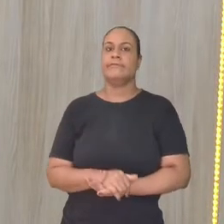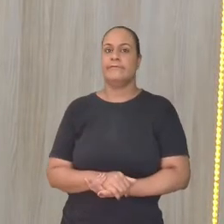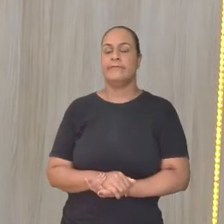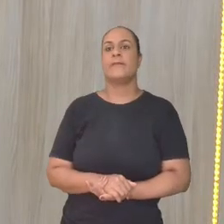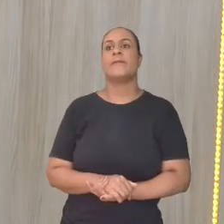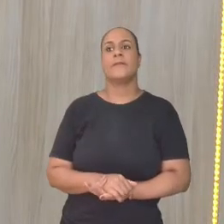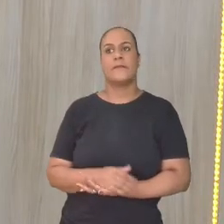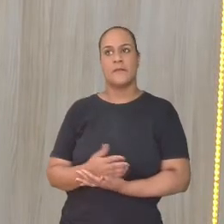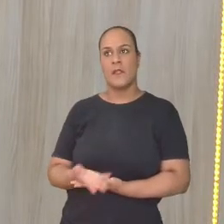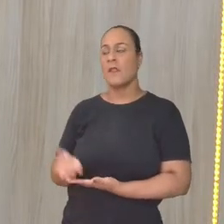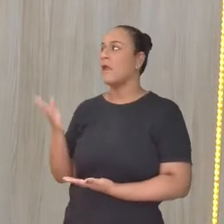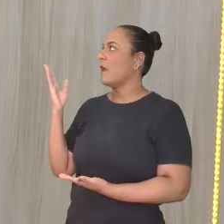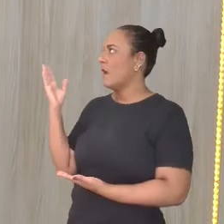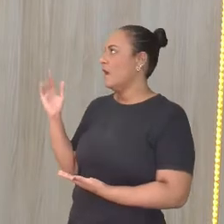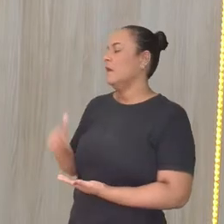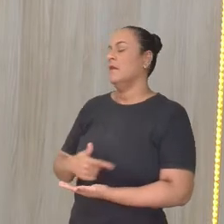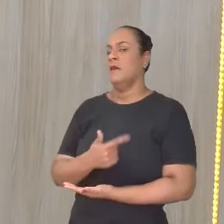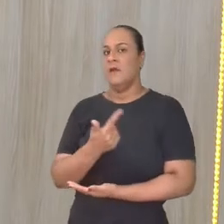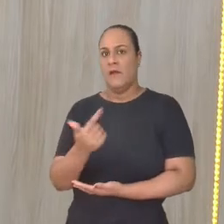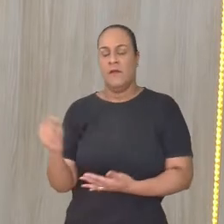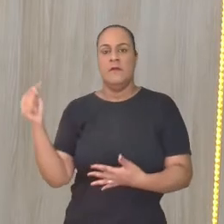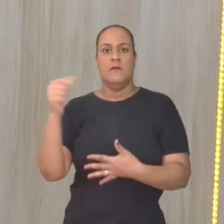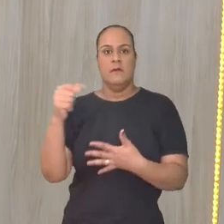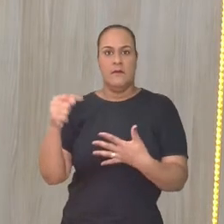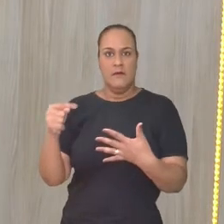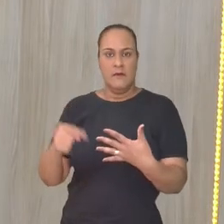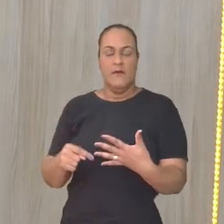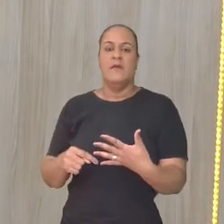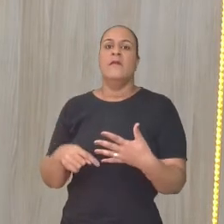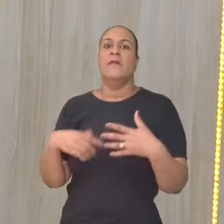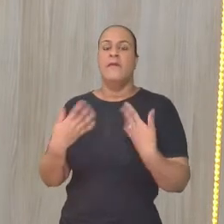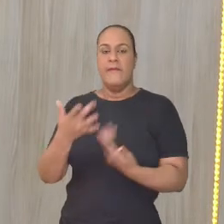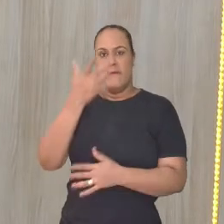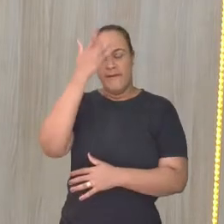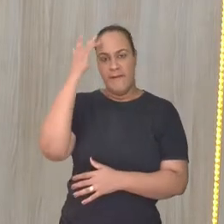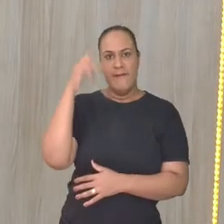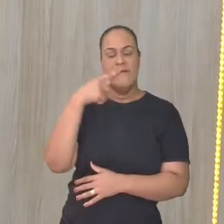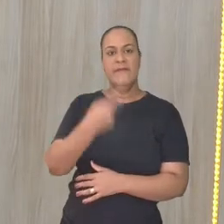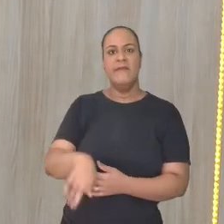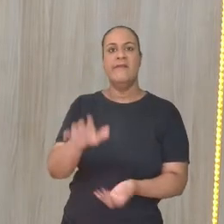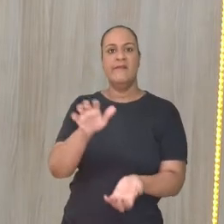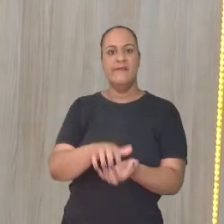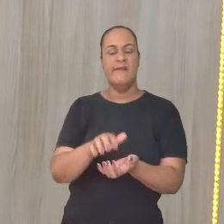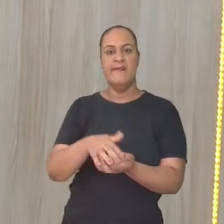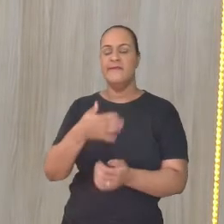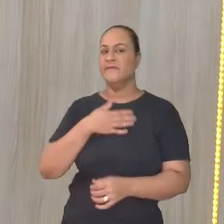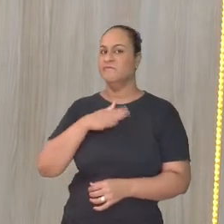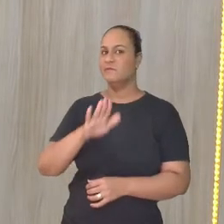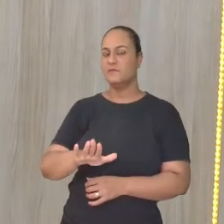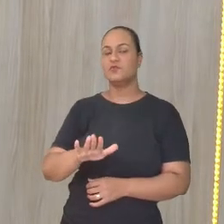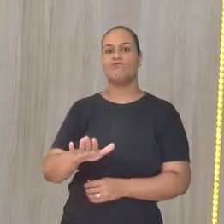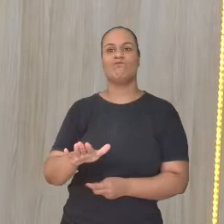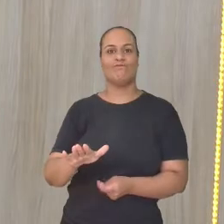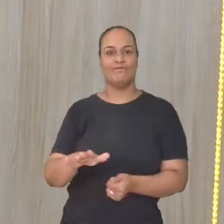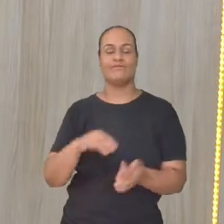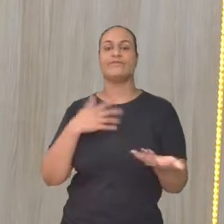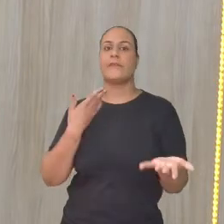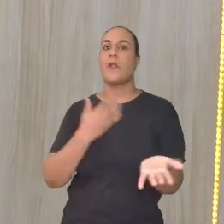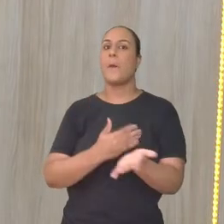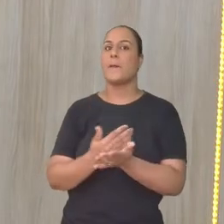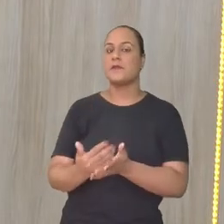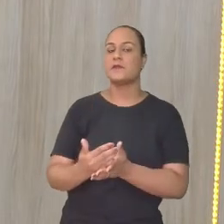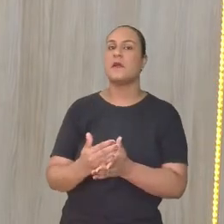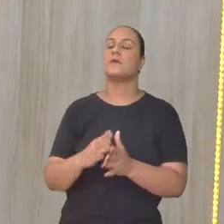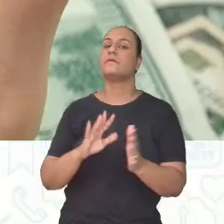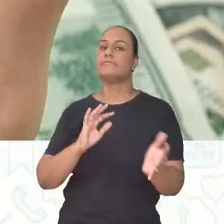e outras questões que a gente vai ver causou insatisfação do povo pernambucano, né? E aí começaram a